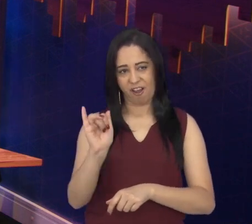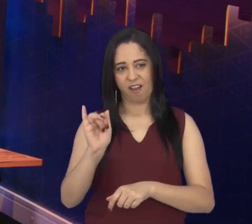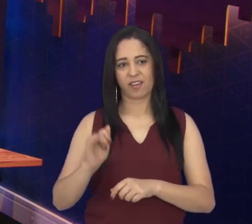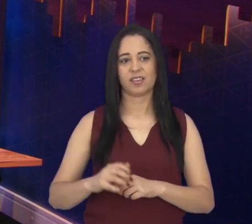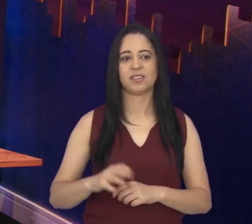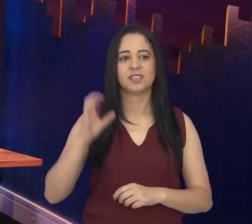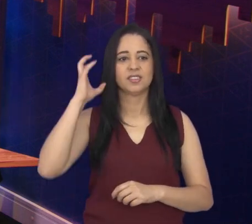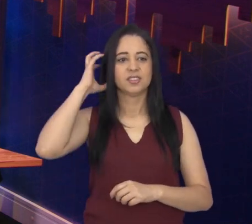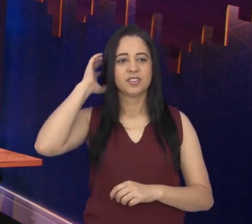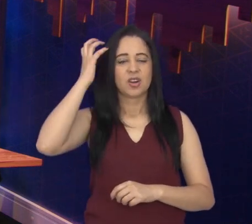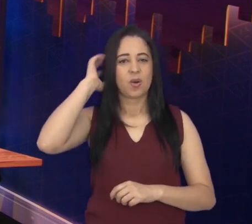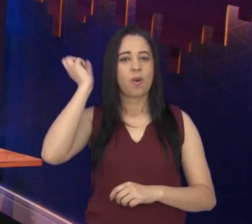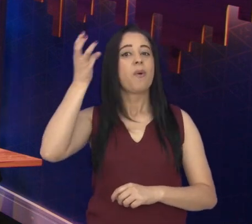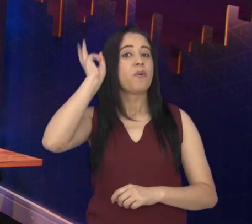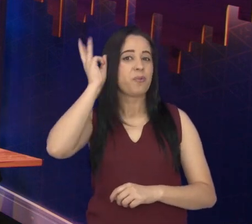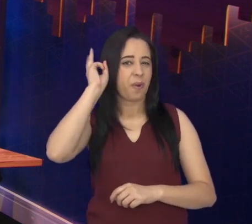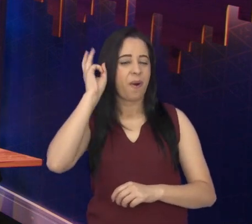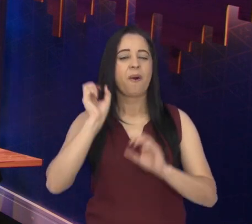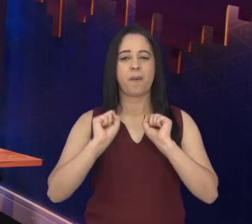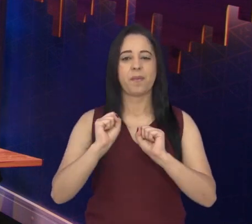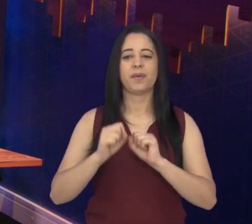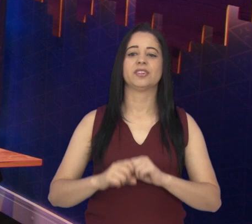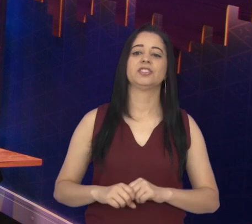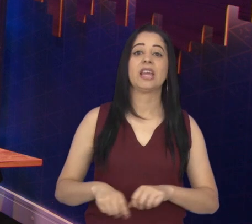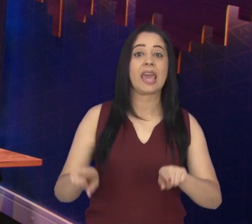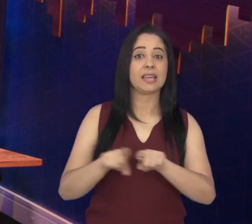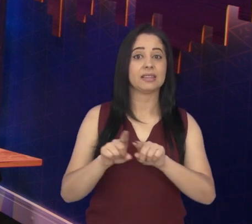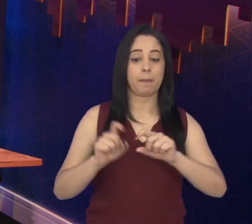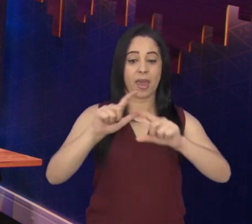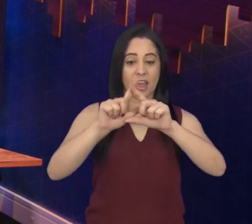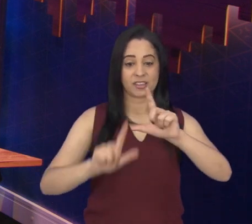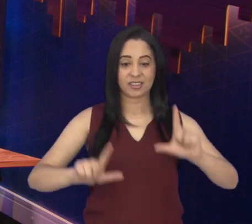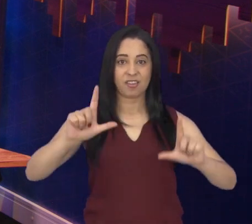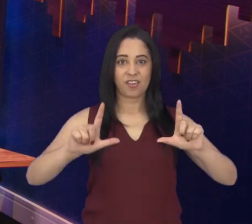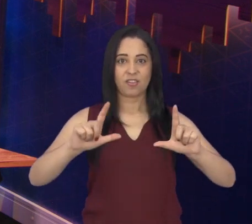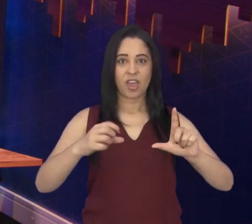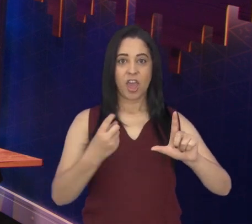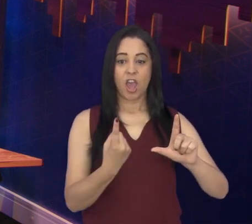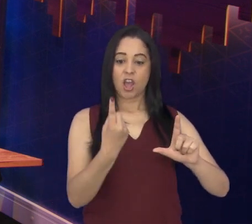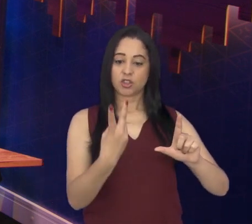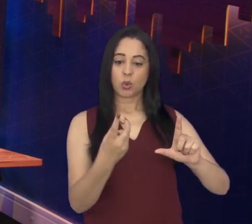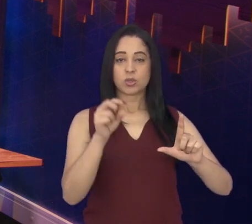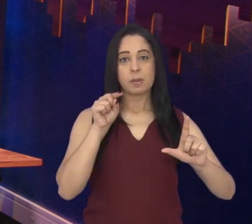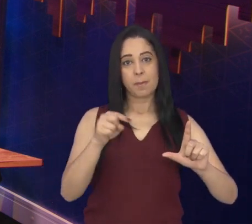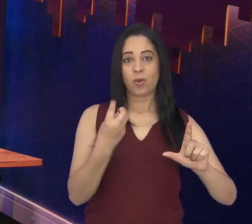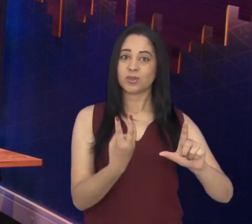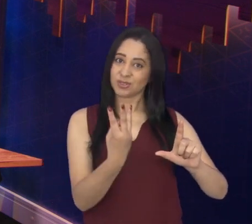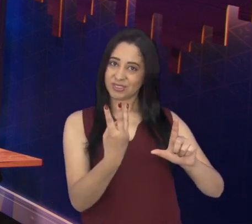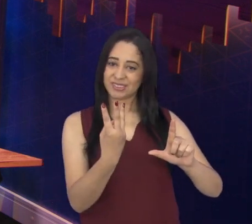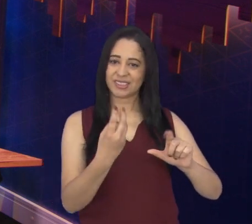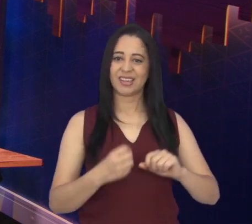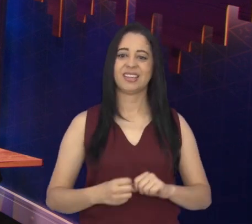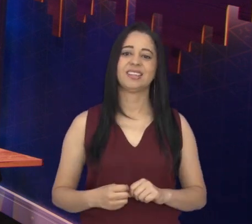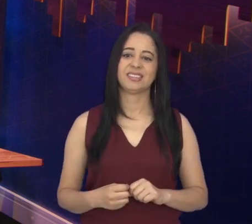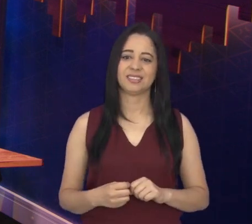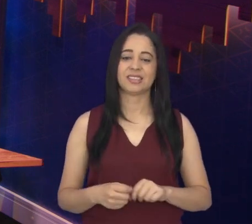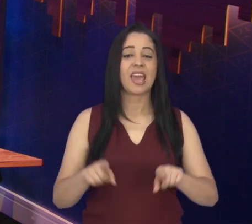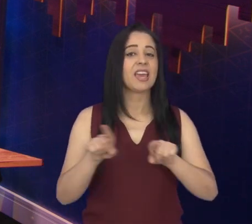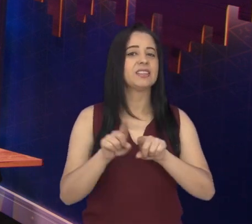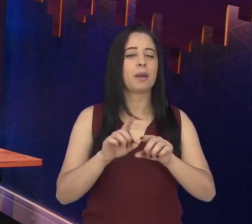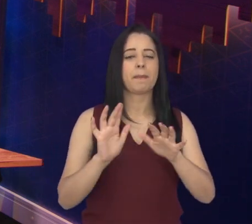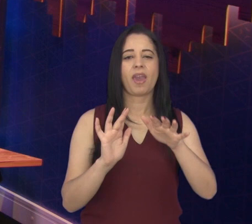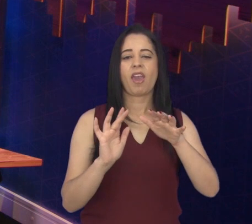você escutar aí das semanas anteriores. Também acompanha a gente no canal 12.3 aqui em São José